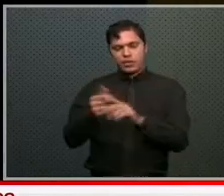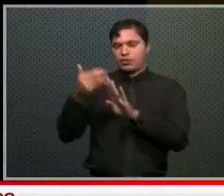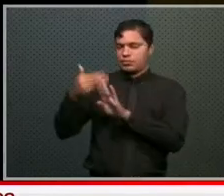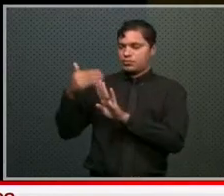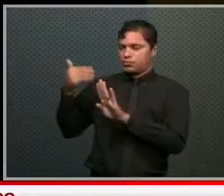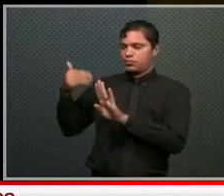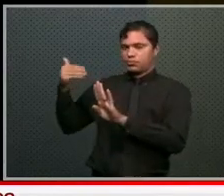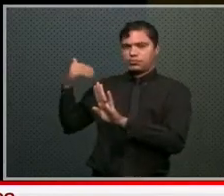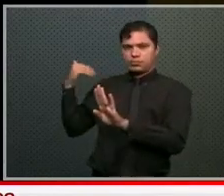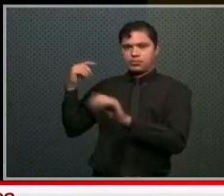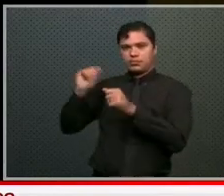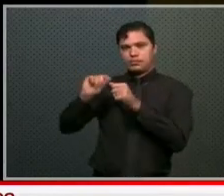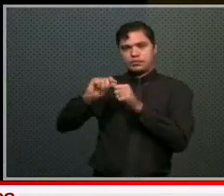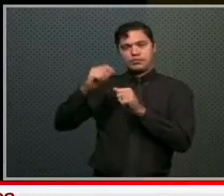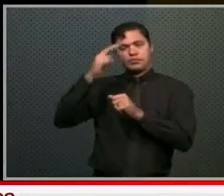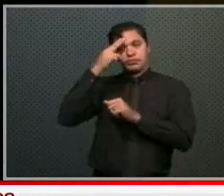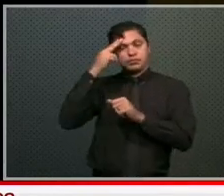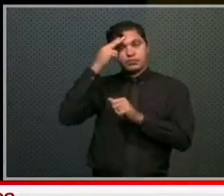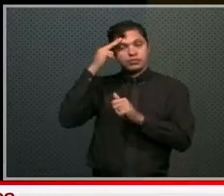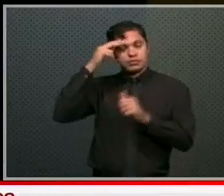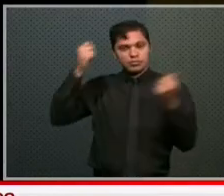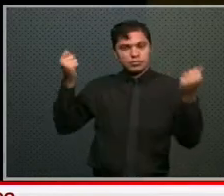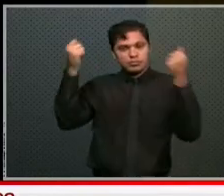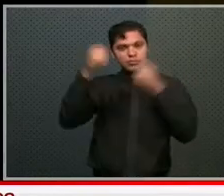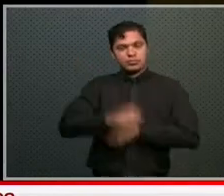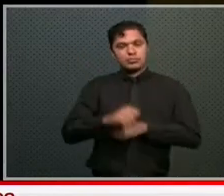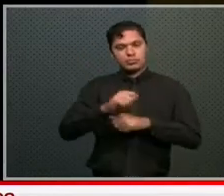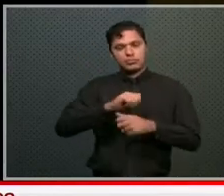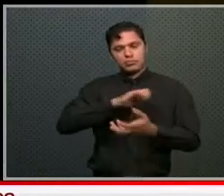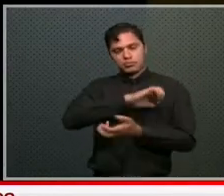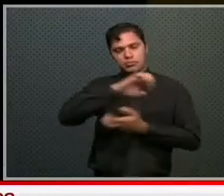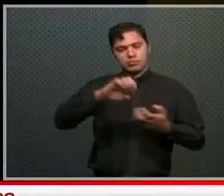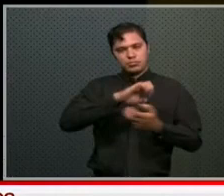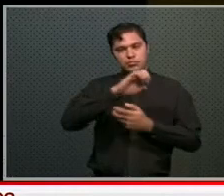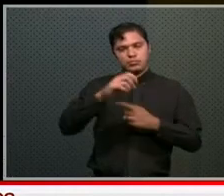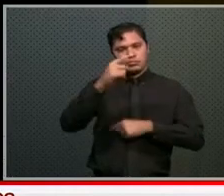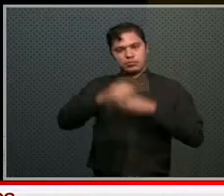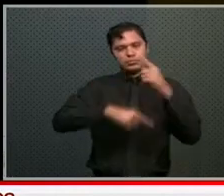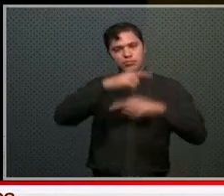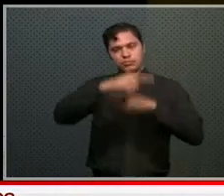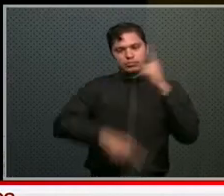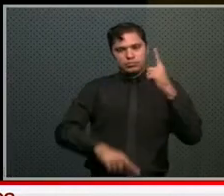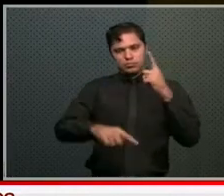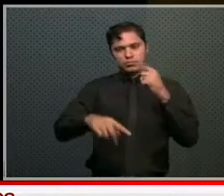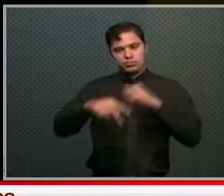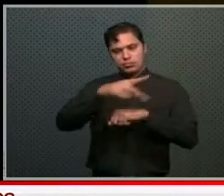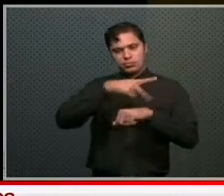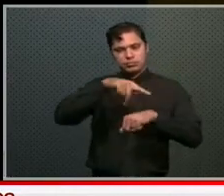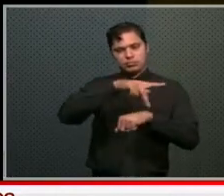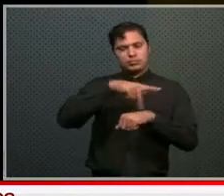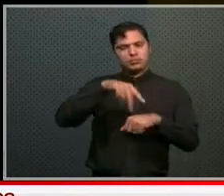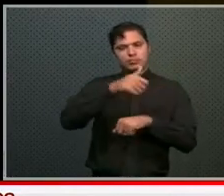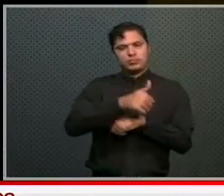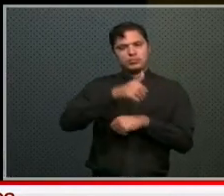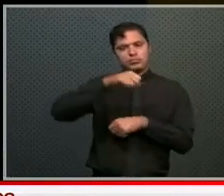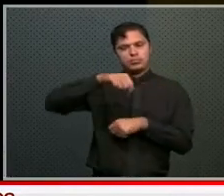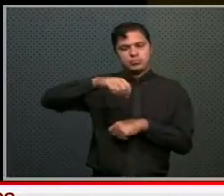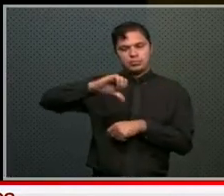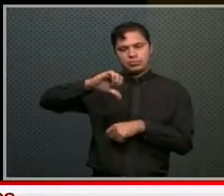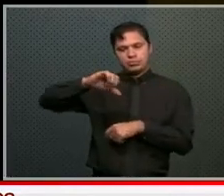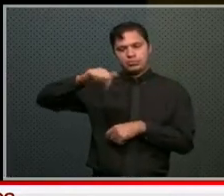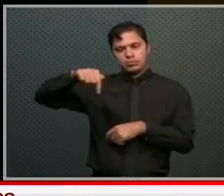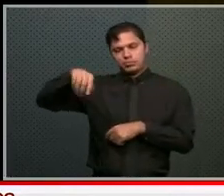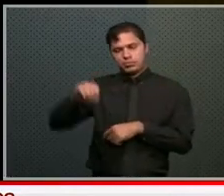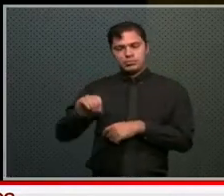tornaram esse sonho possível de revolucionar um país que na década de 70 era